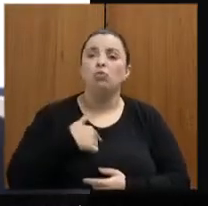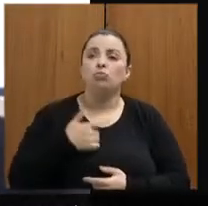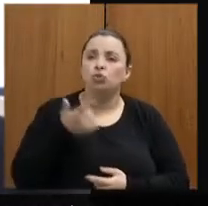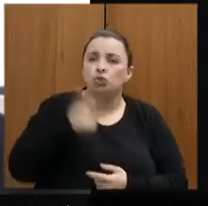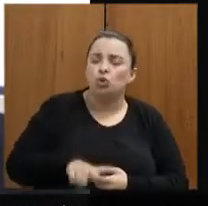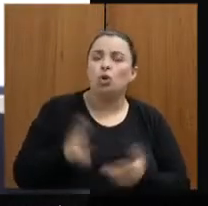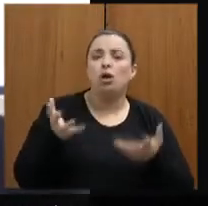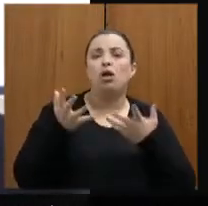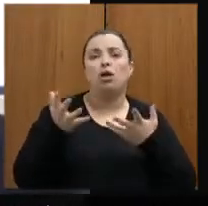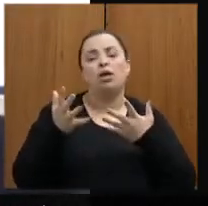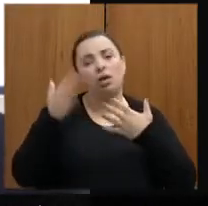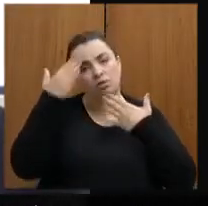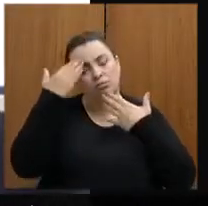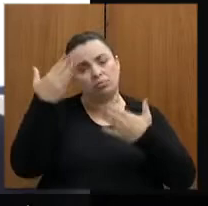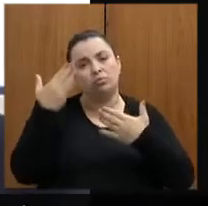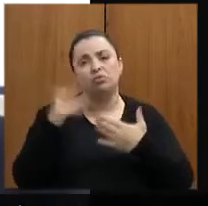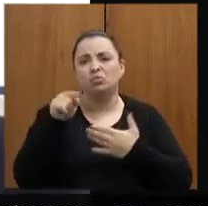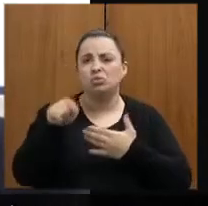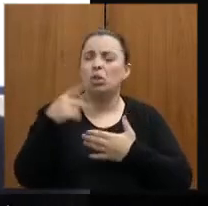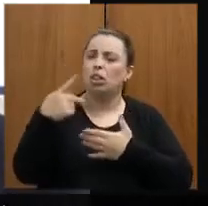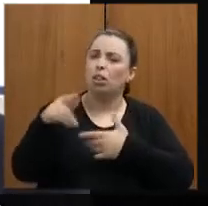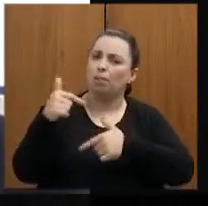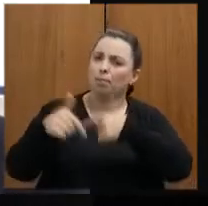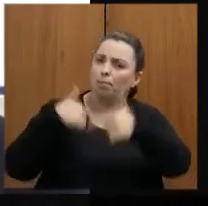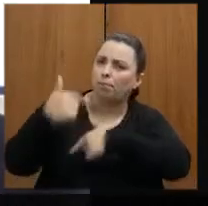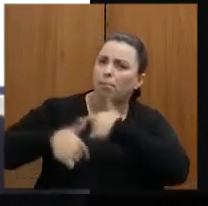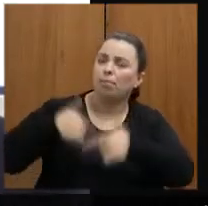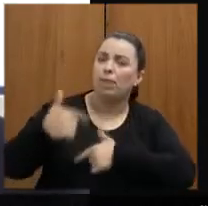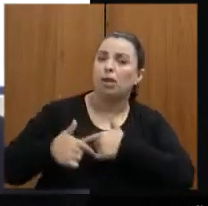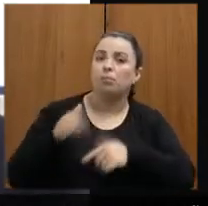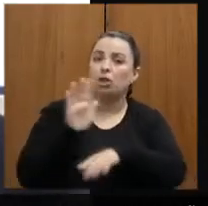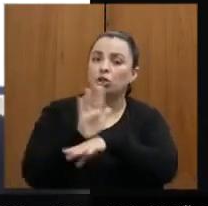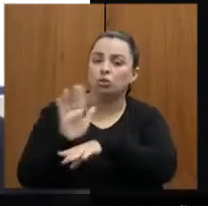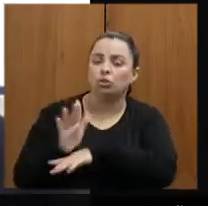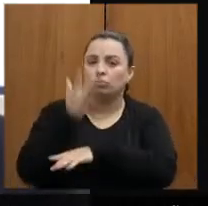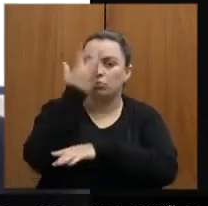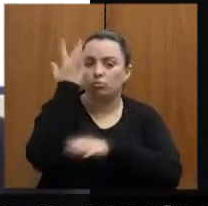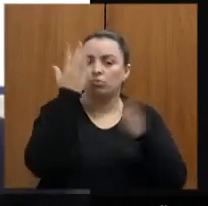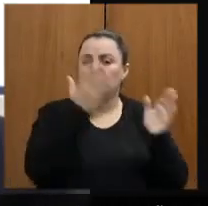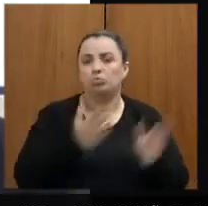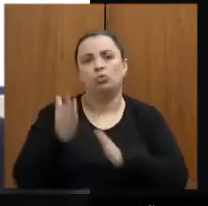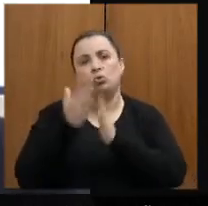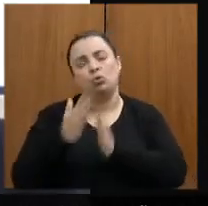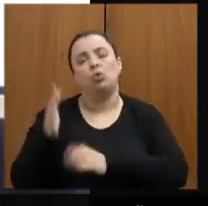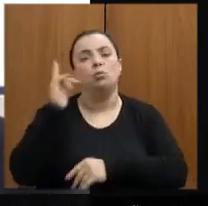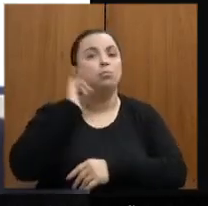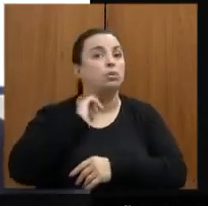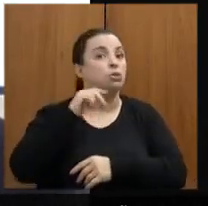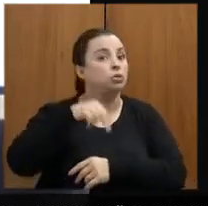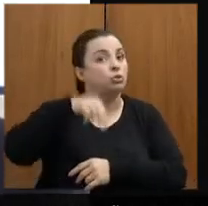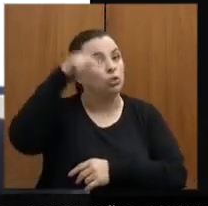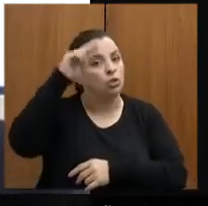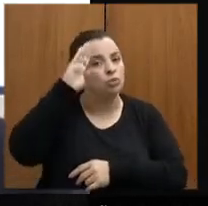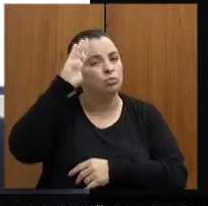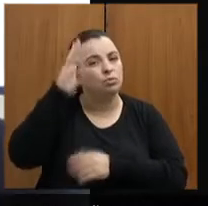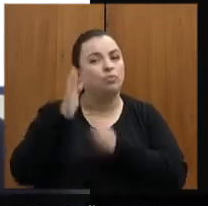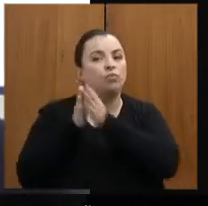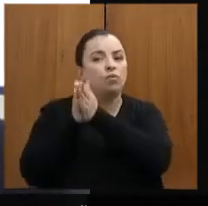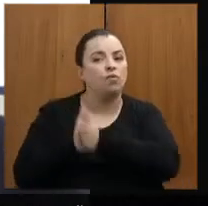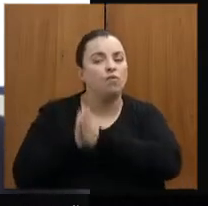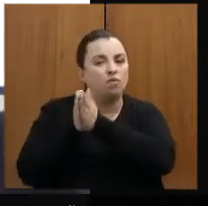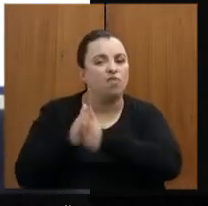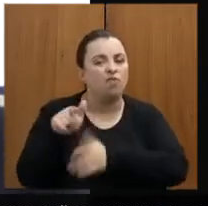senhor é o tanto que tem feito para poder ajudar e os produtores rurais e do Norte de letras principalmente base Jequiti nhonha